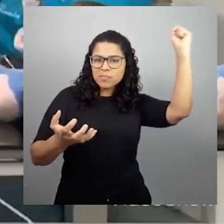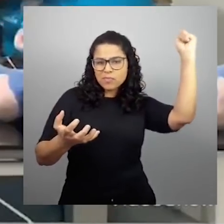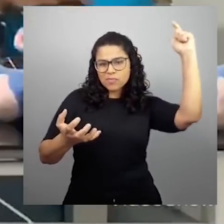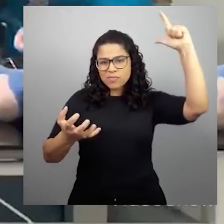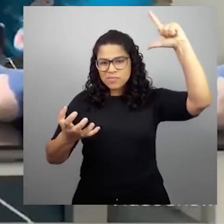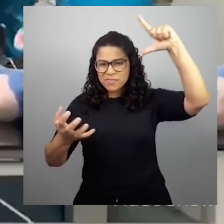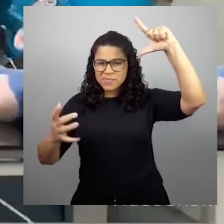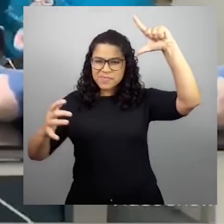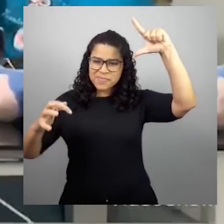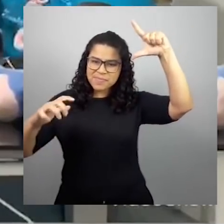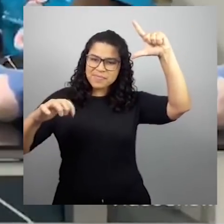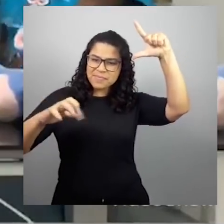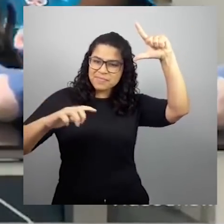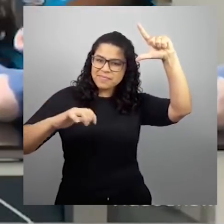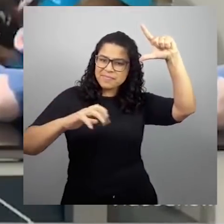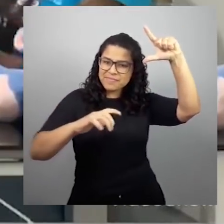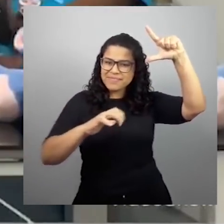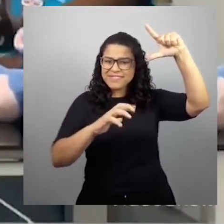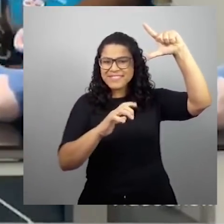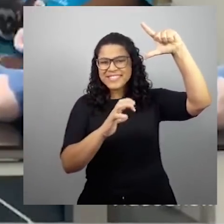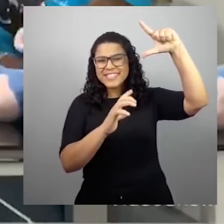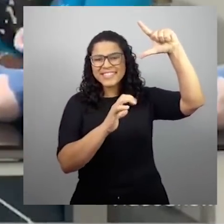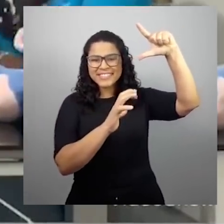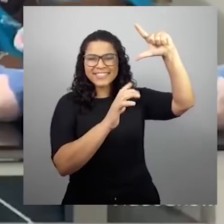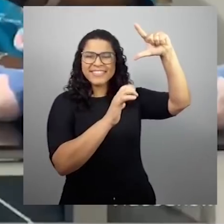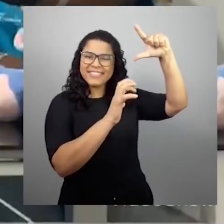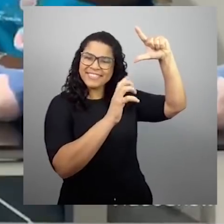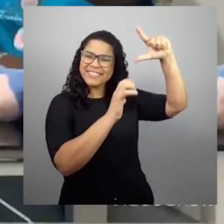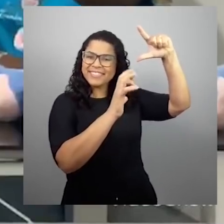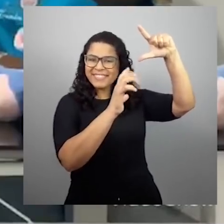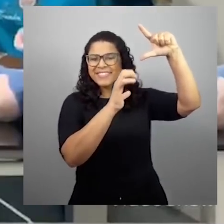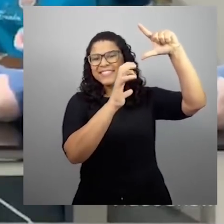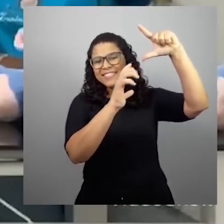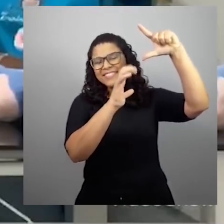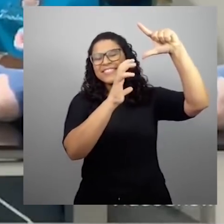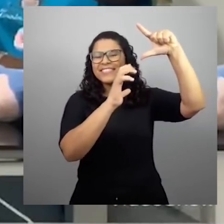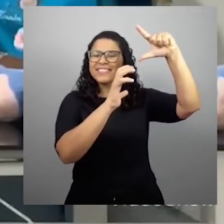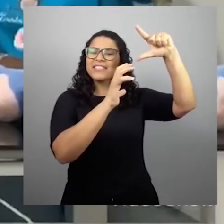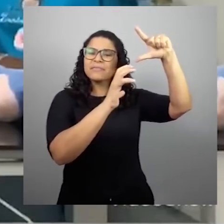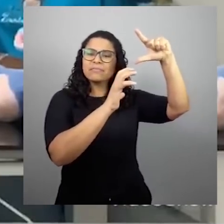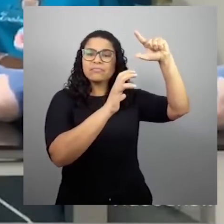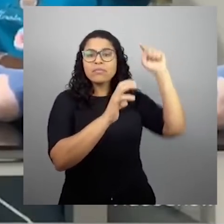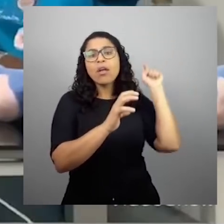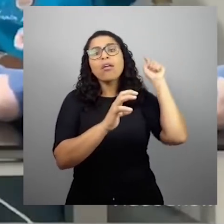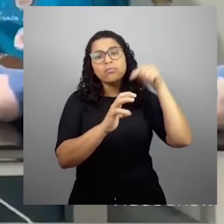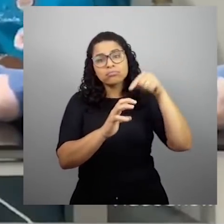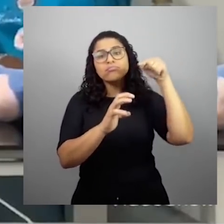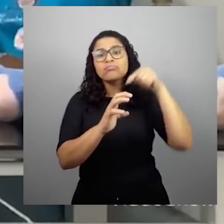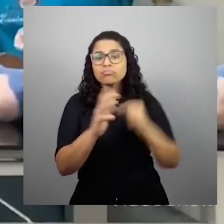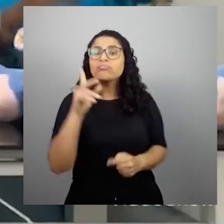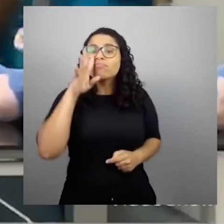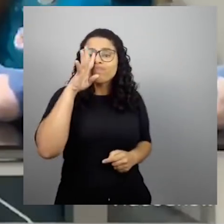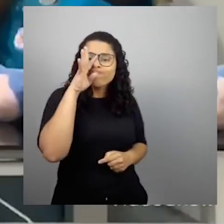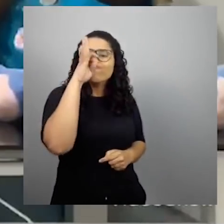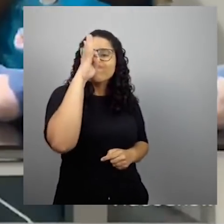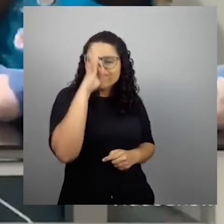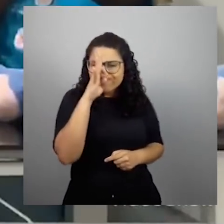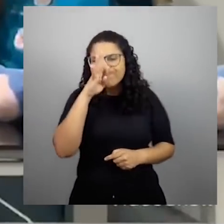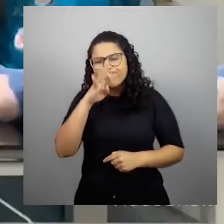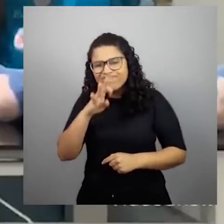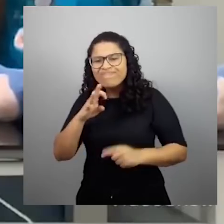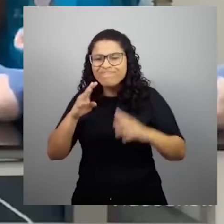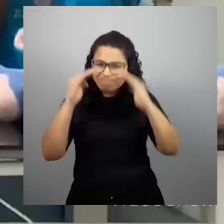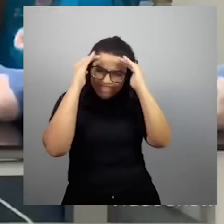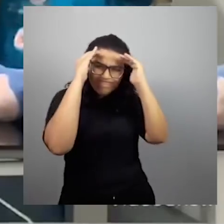Já passou a chuva, o sol já vem surgindo, e a Dona Aranha continua a subir. Ela